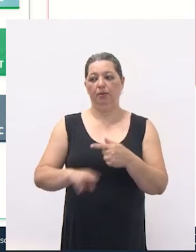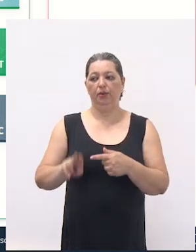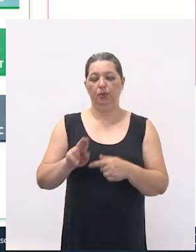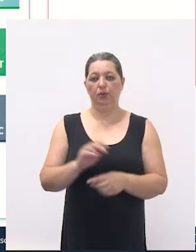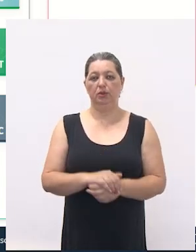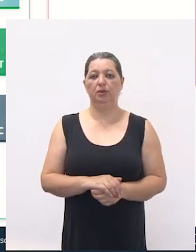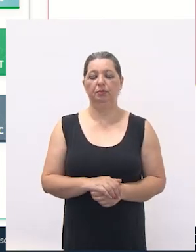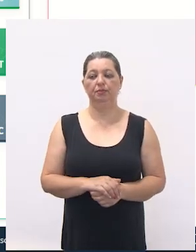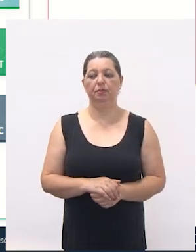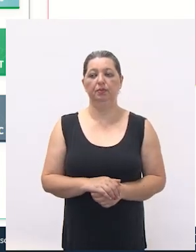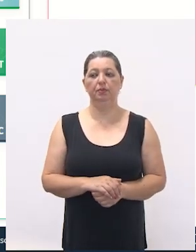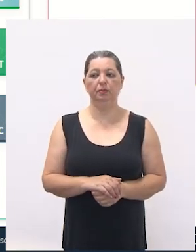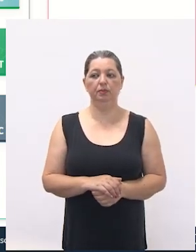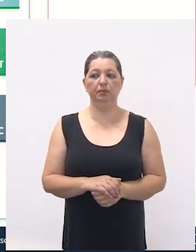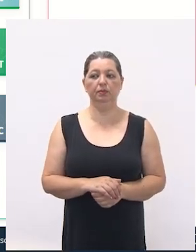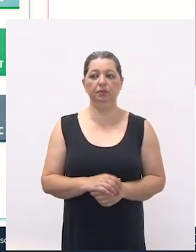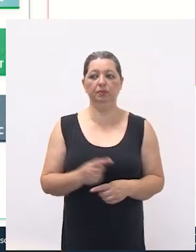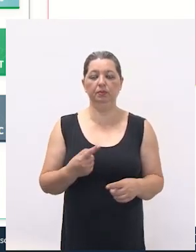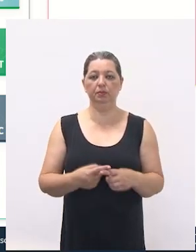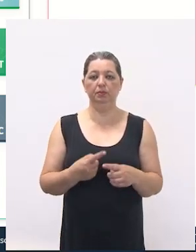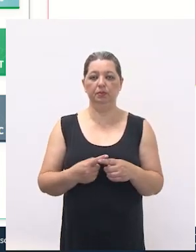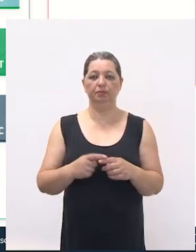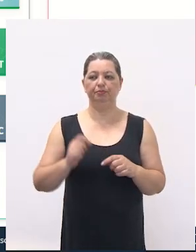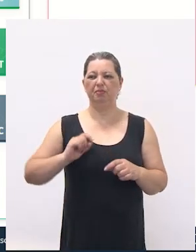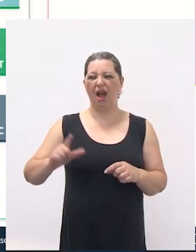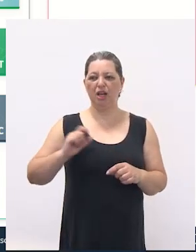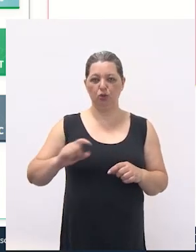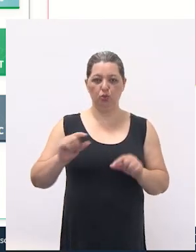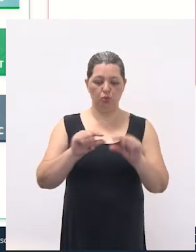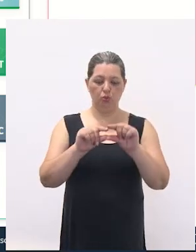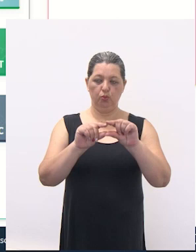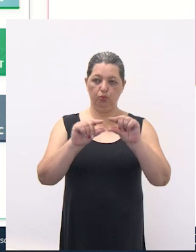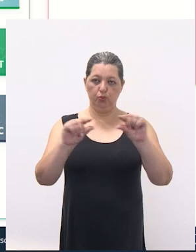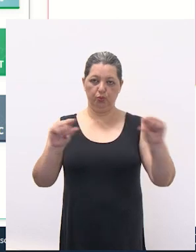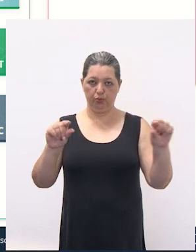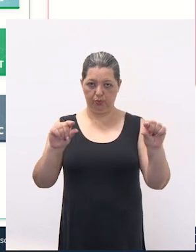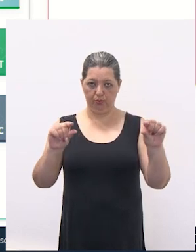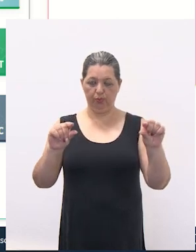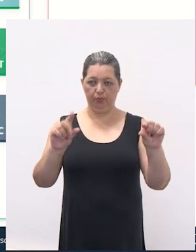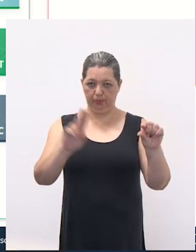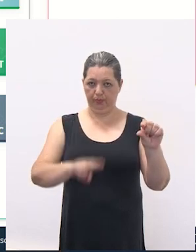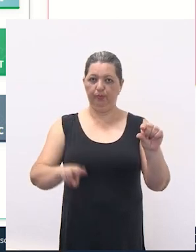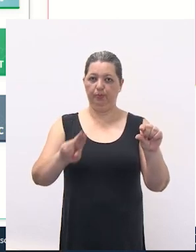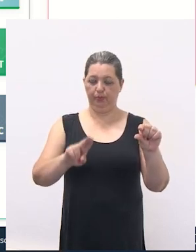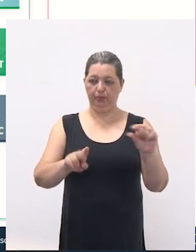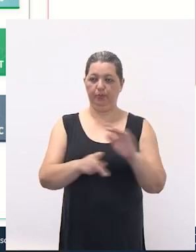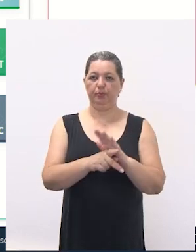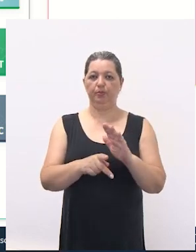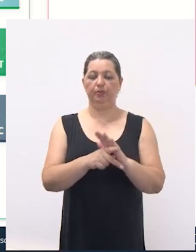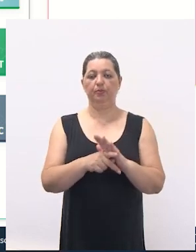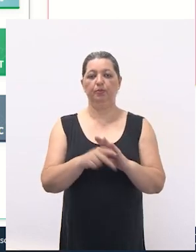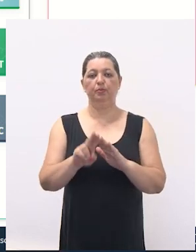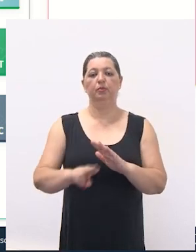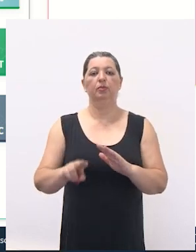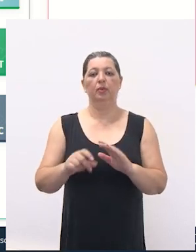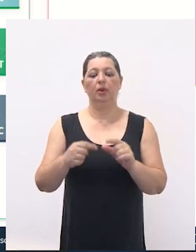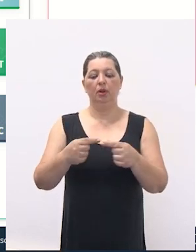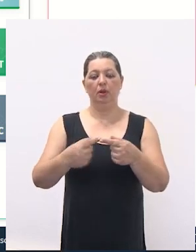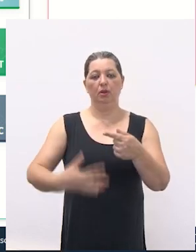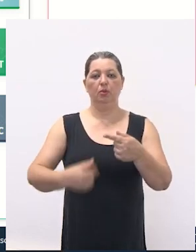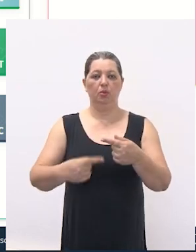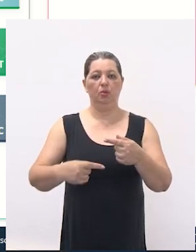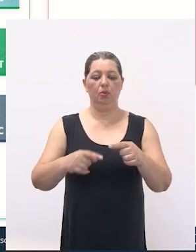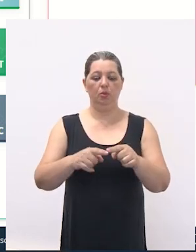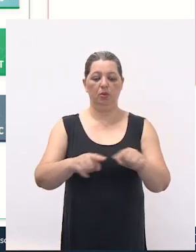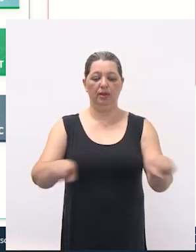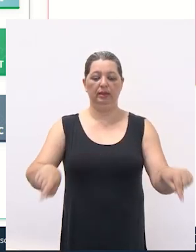colocar aqui, ó, esse e-mail azul aqui. É esse que a gente utiliza para estar utilizando o Google Sala de